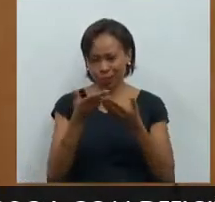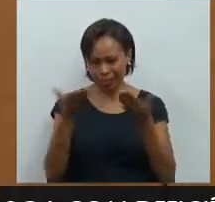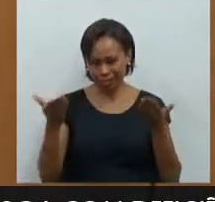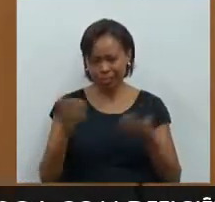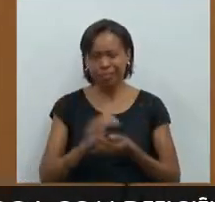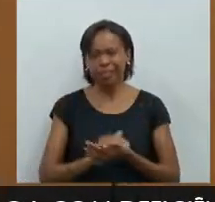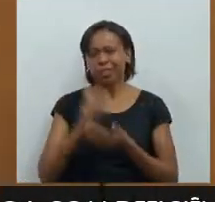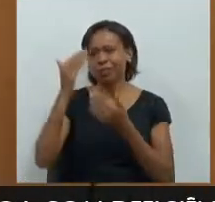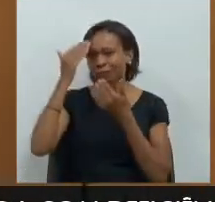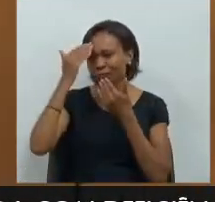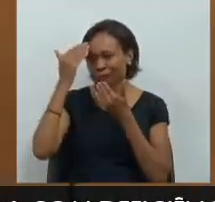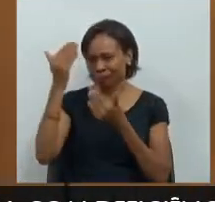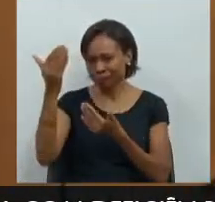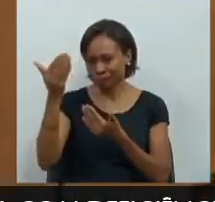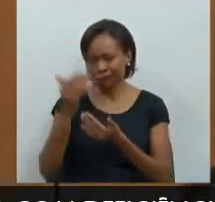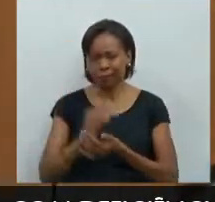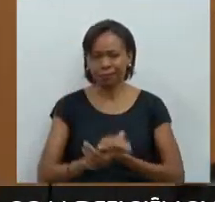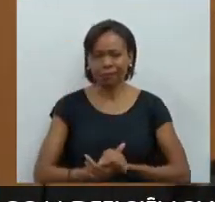Muito obrigado.